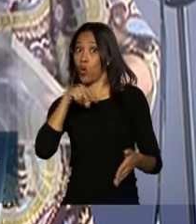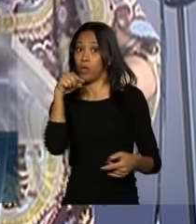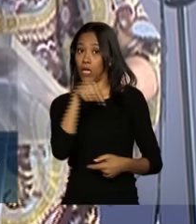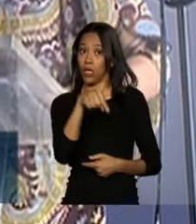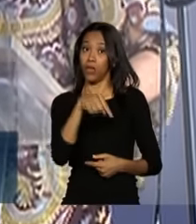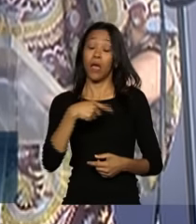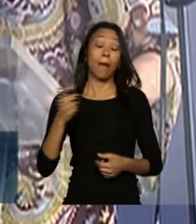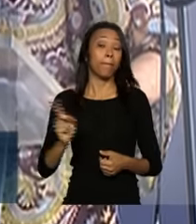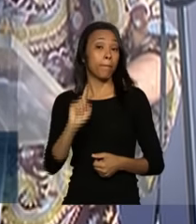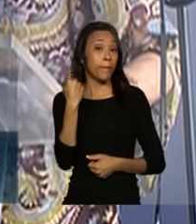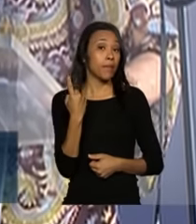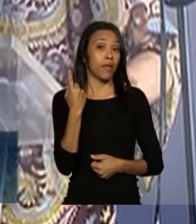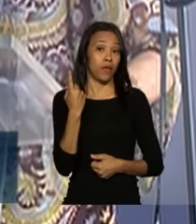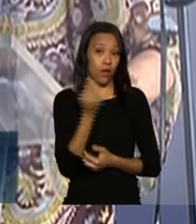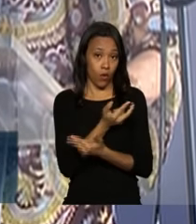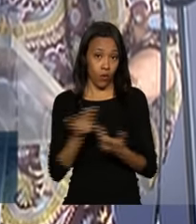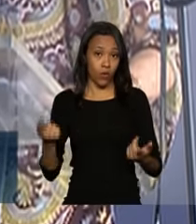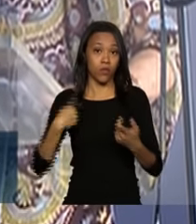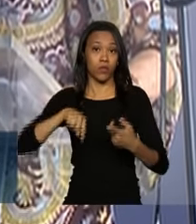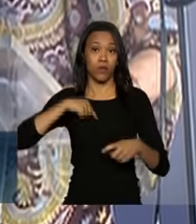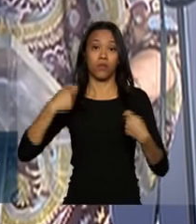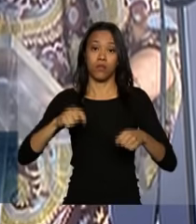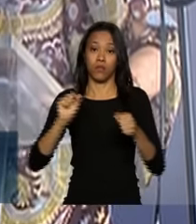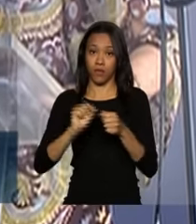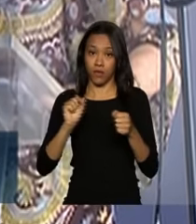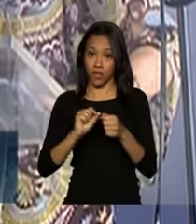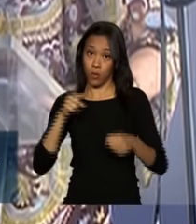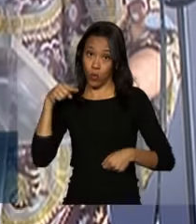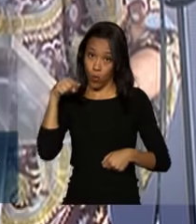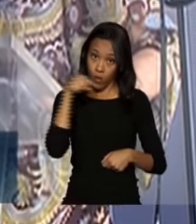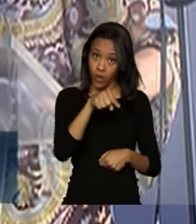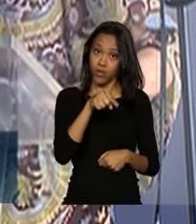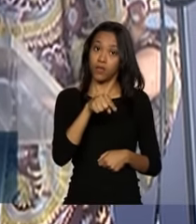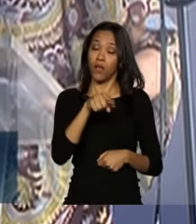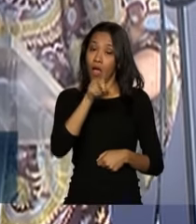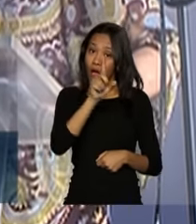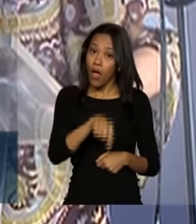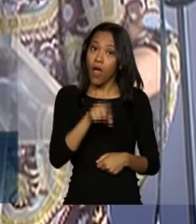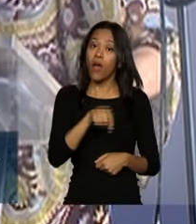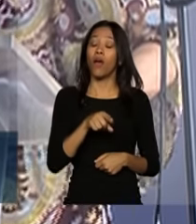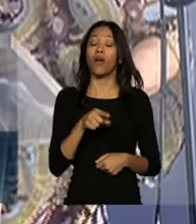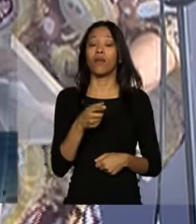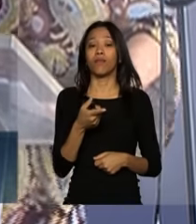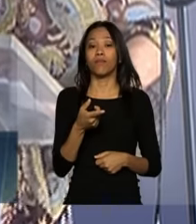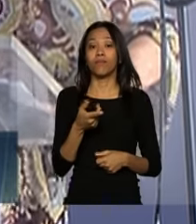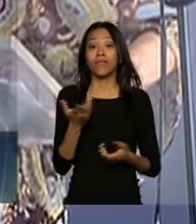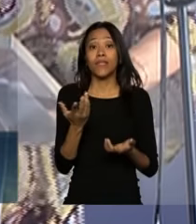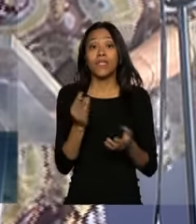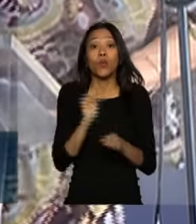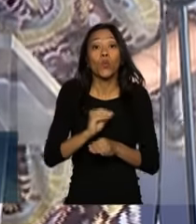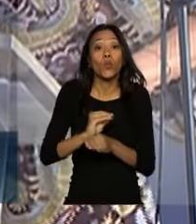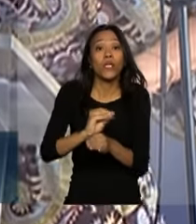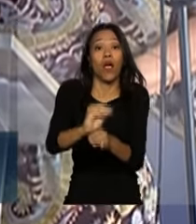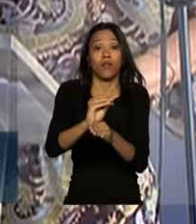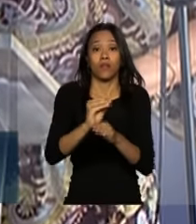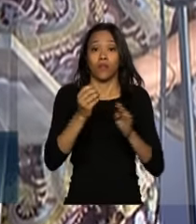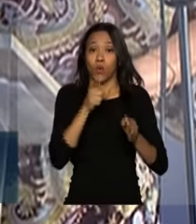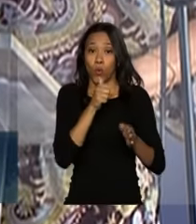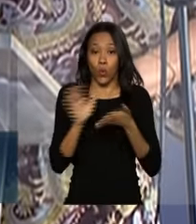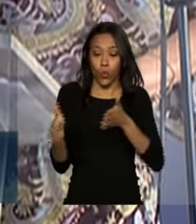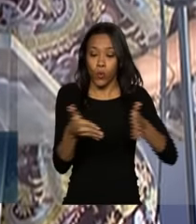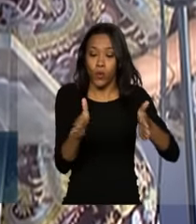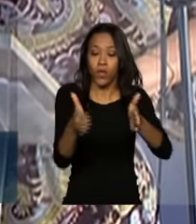é recuperar às margens do São Francisco.